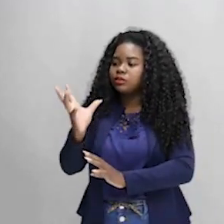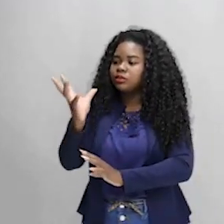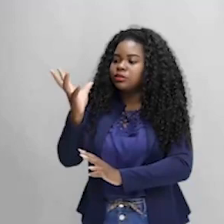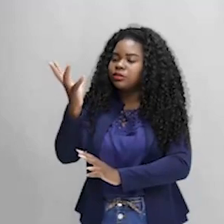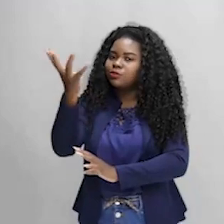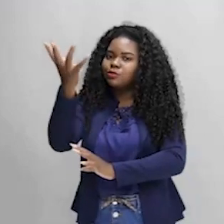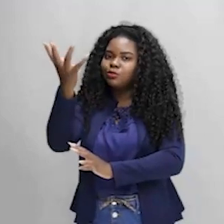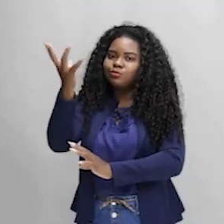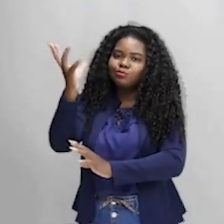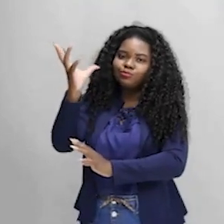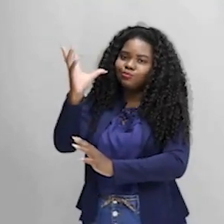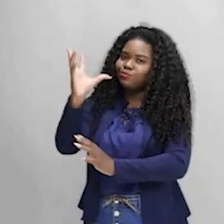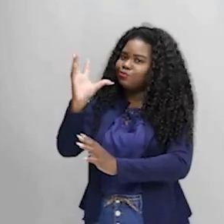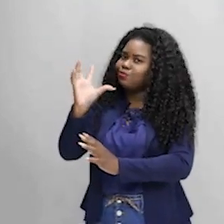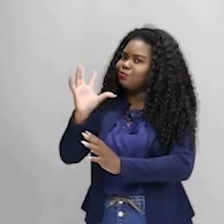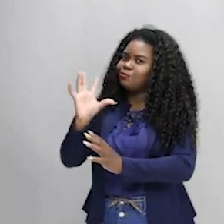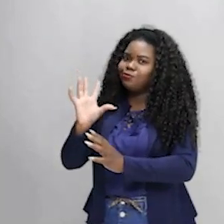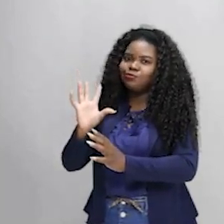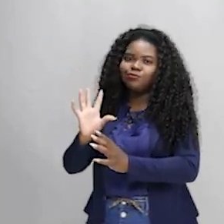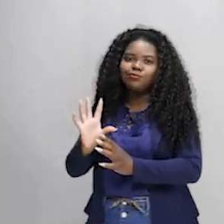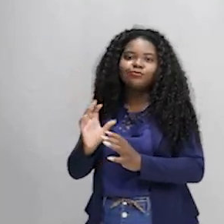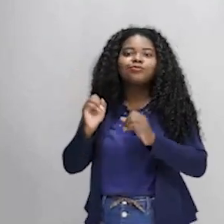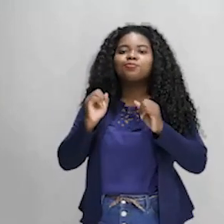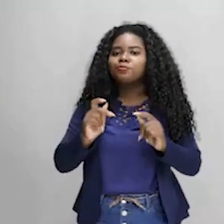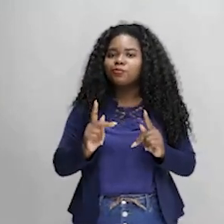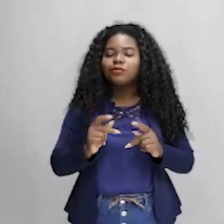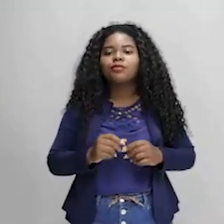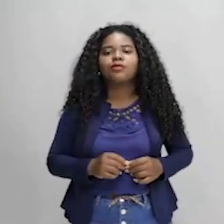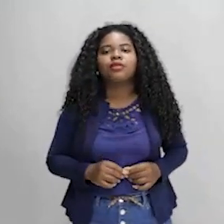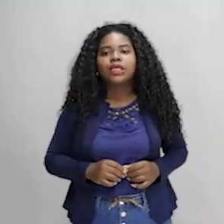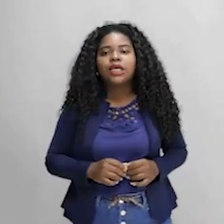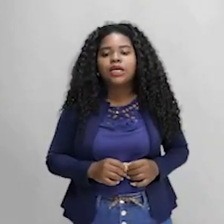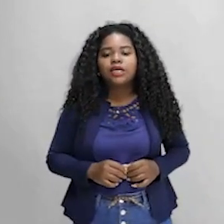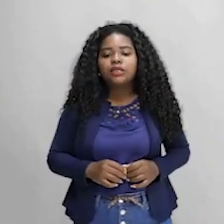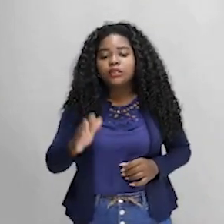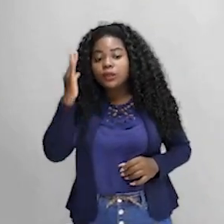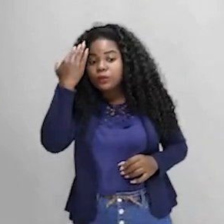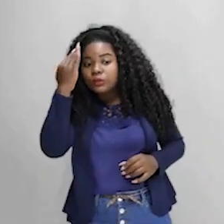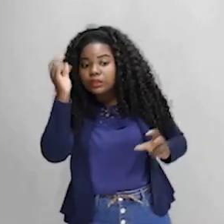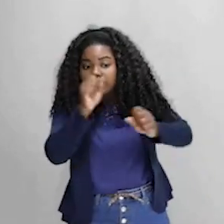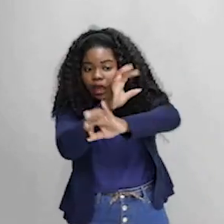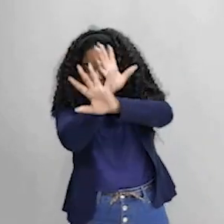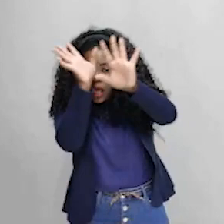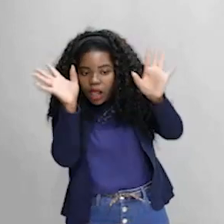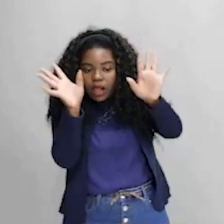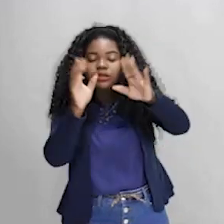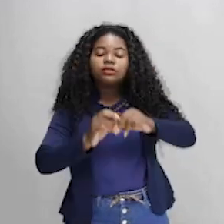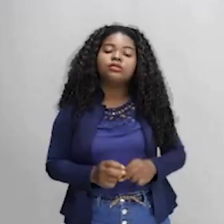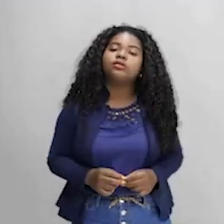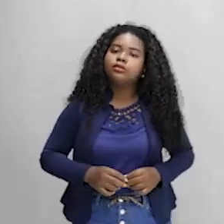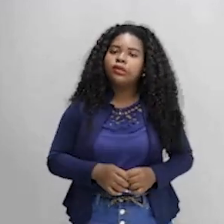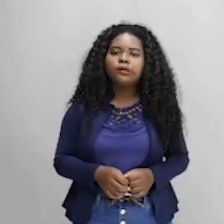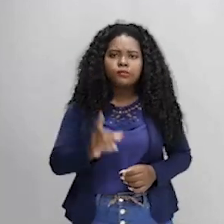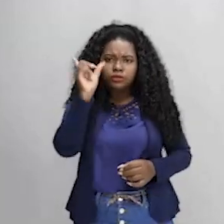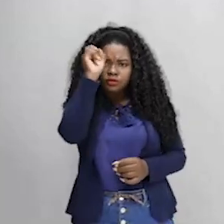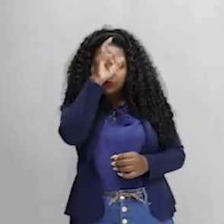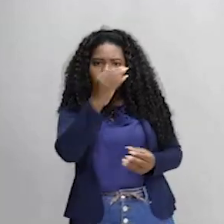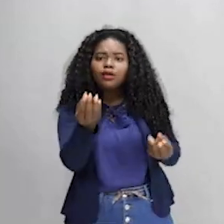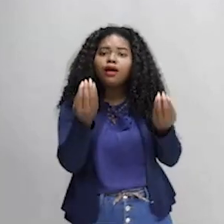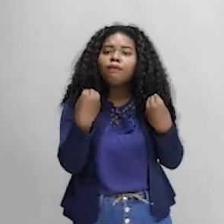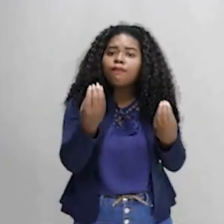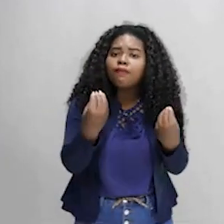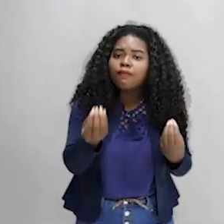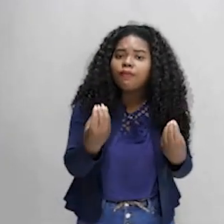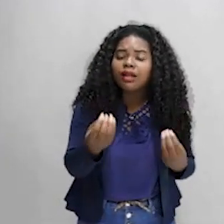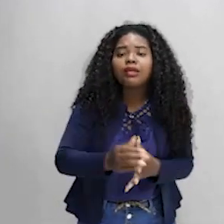Ele também vai diminuir. Beleza? Gente, entendendo este raciocínio bem aqui, tu não vai ter dificuldade para entender